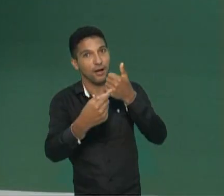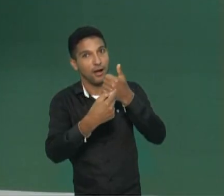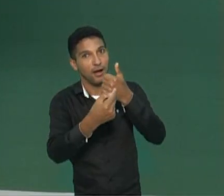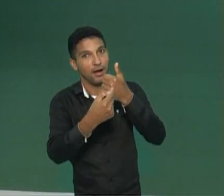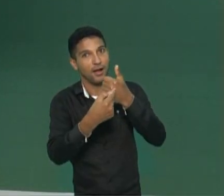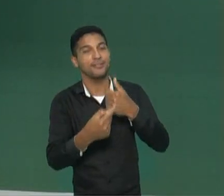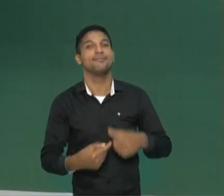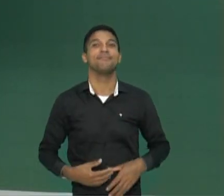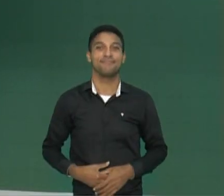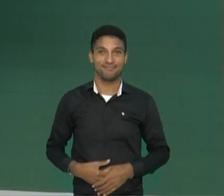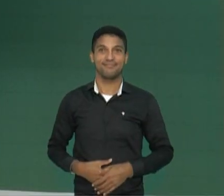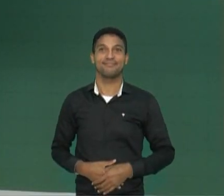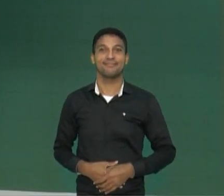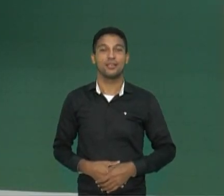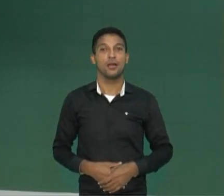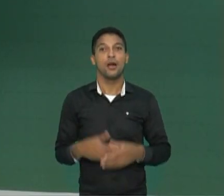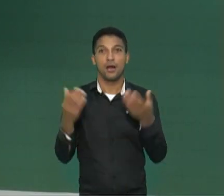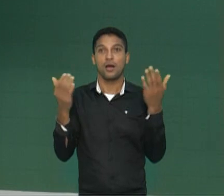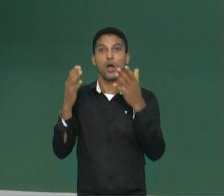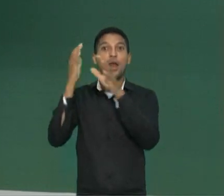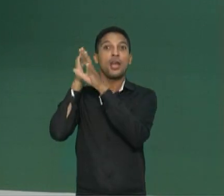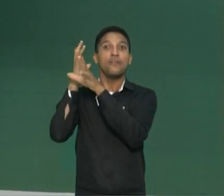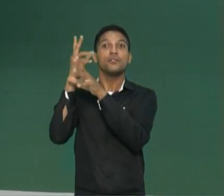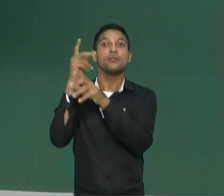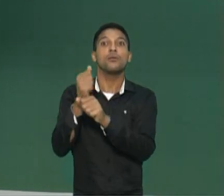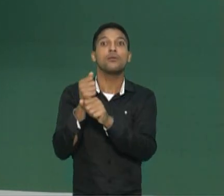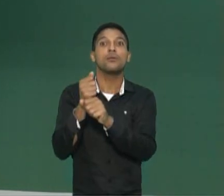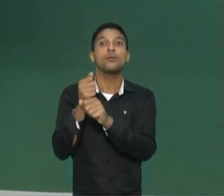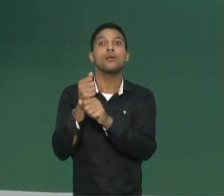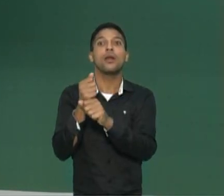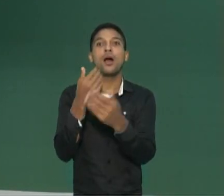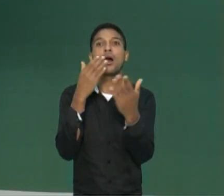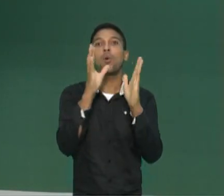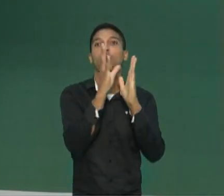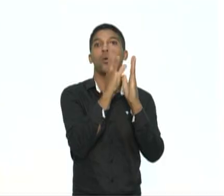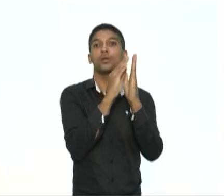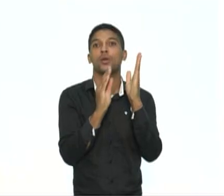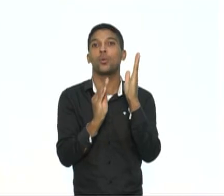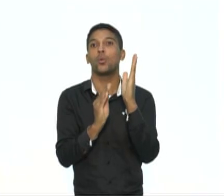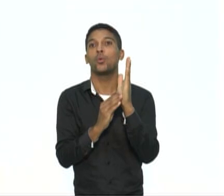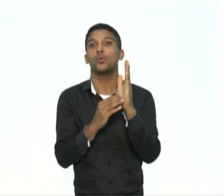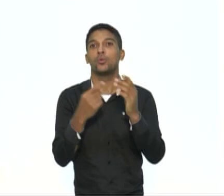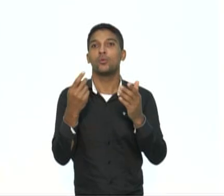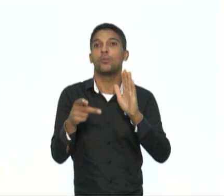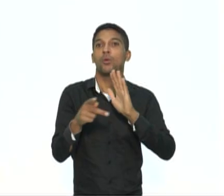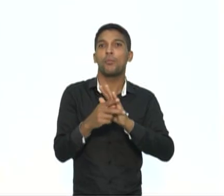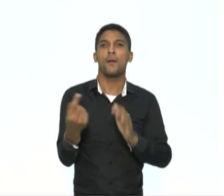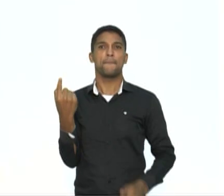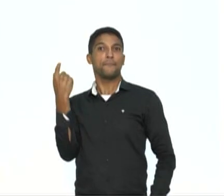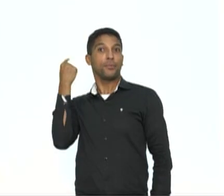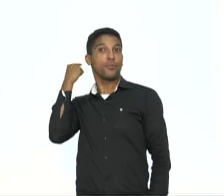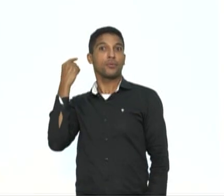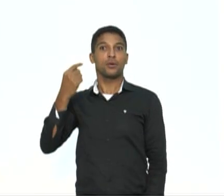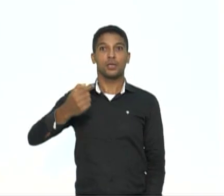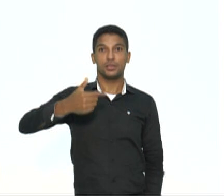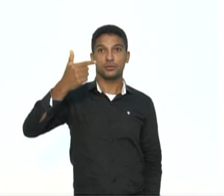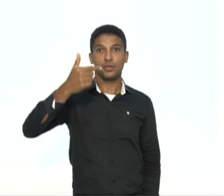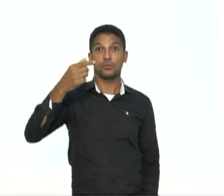extensa, revisão de tudo que a gente viu no segundo trimestre. Quais são os objetivos hoje? Recapitular os conteúdos propostos no segundo